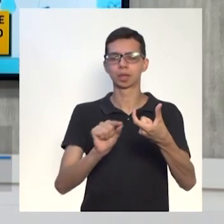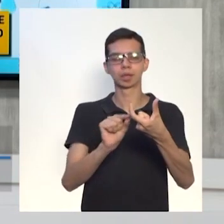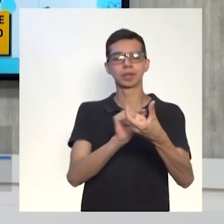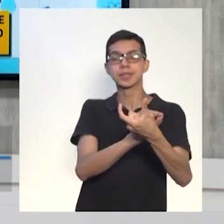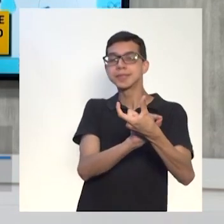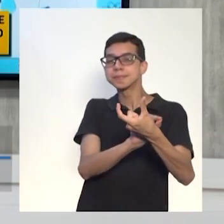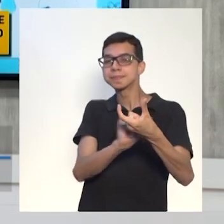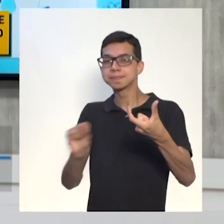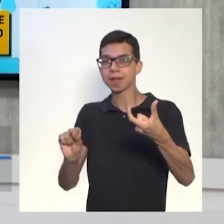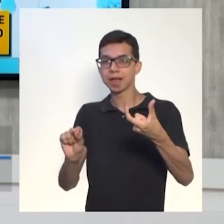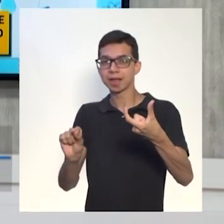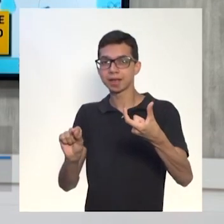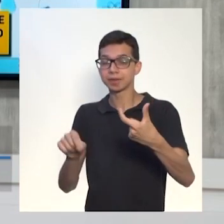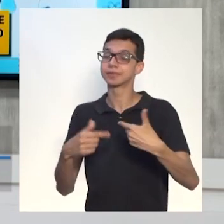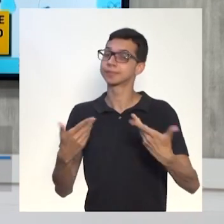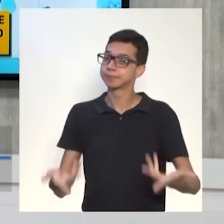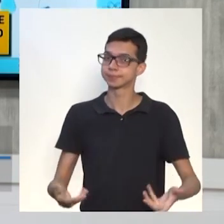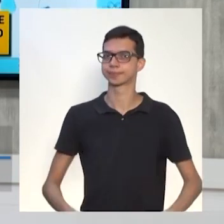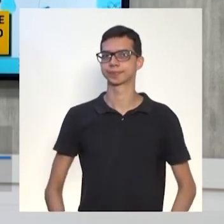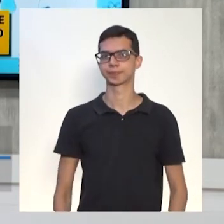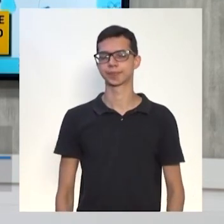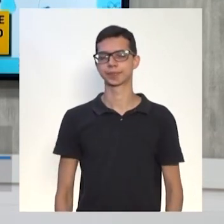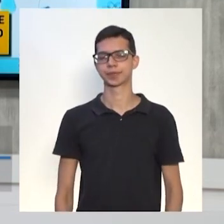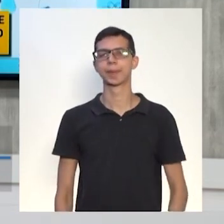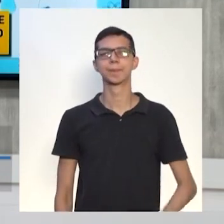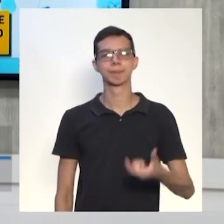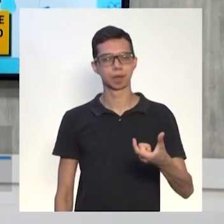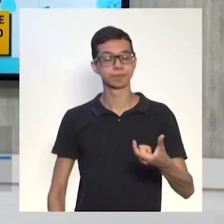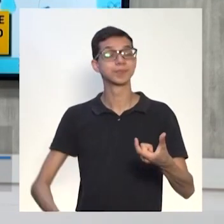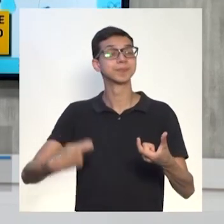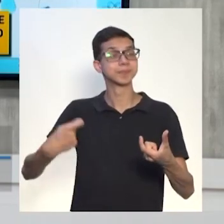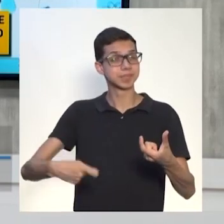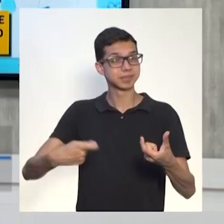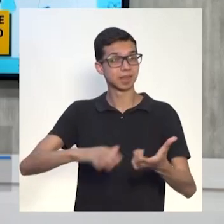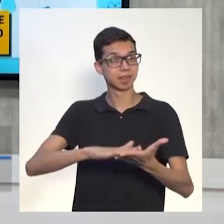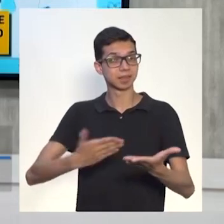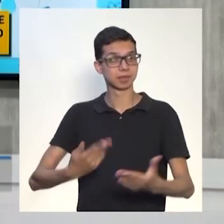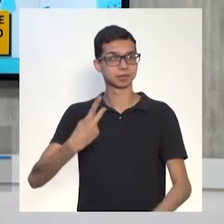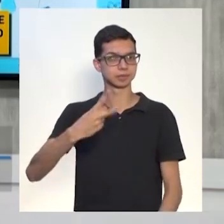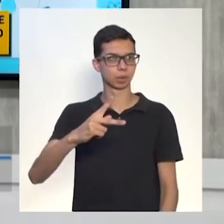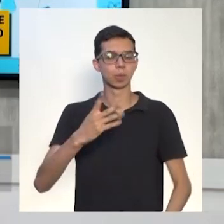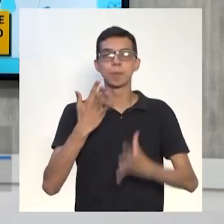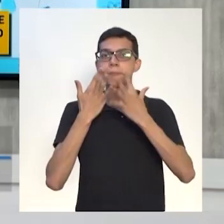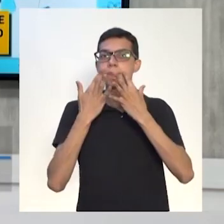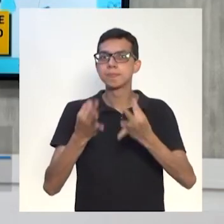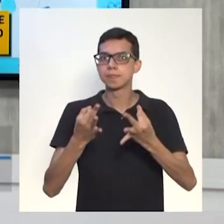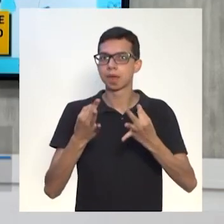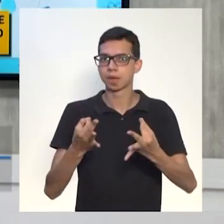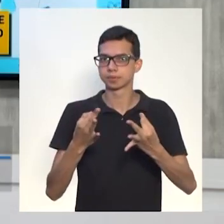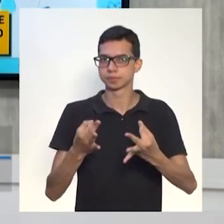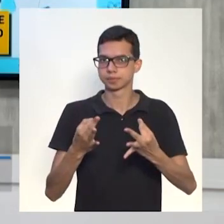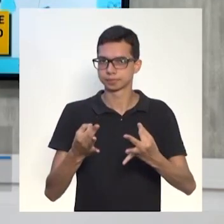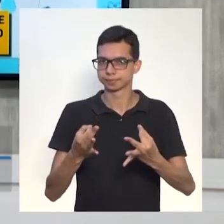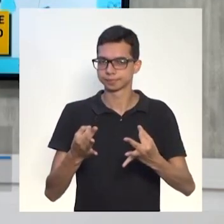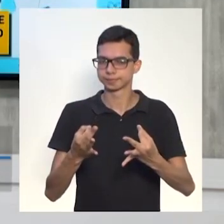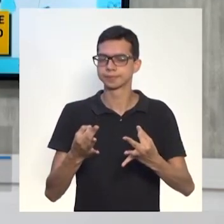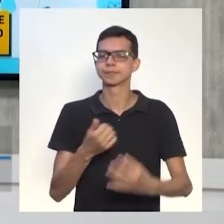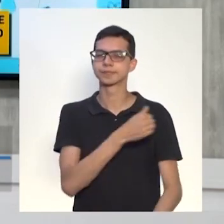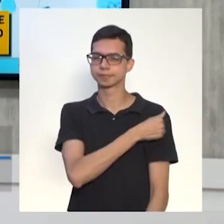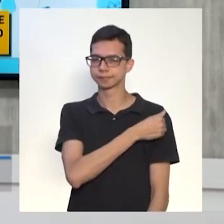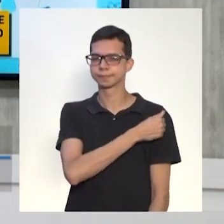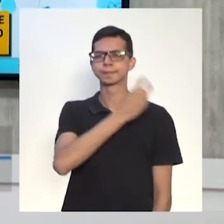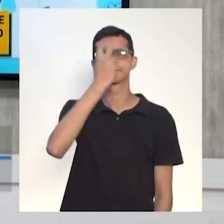ter que aparecer na sua redação. Presta atenção, Felps. Aluno inteligente coloca